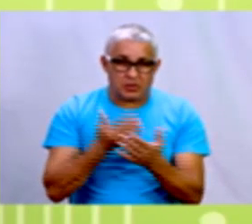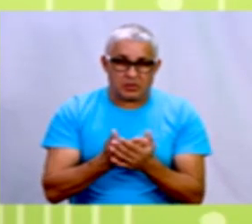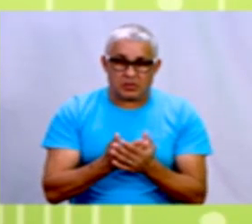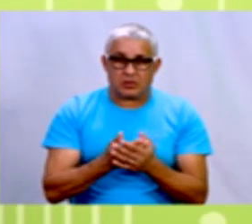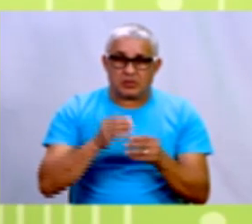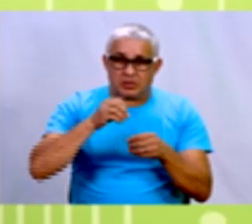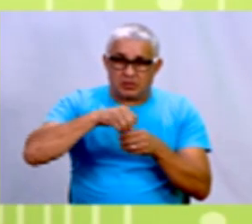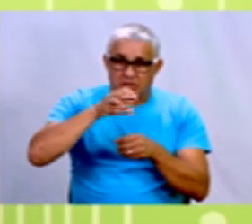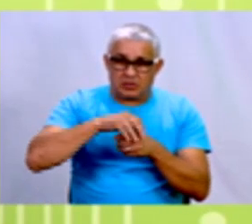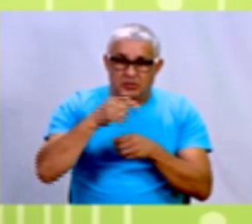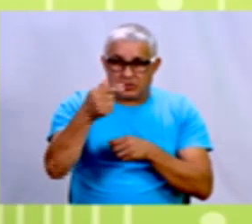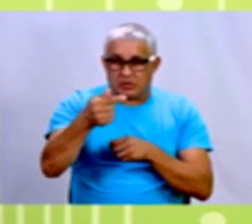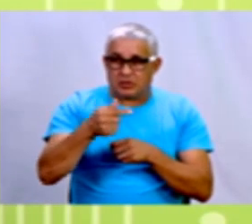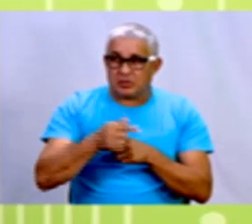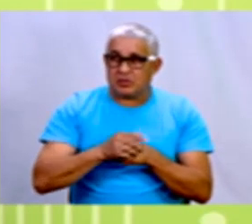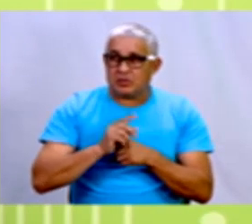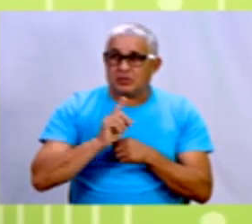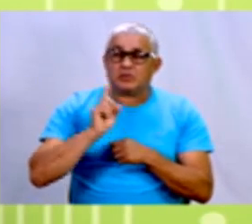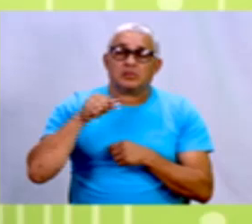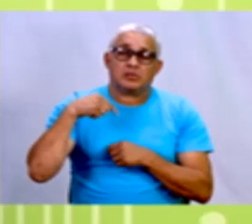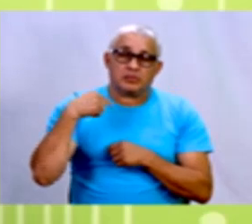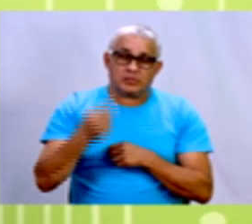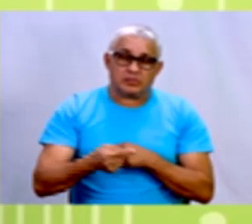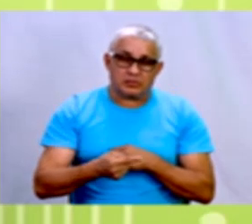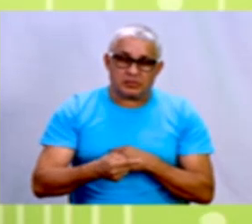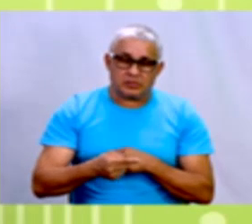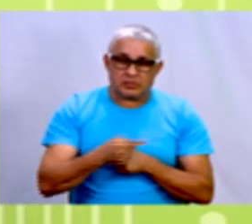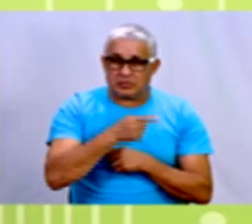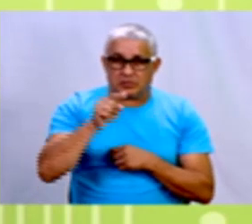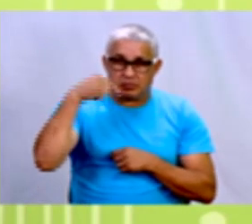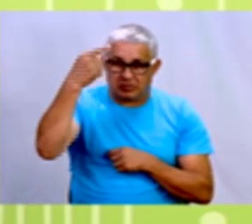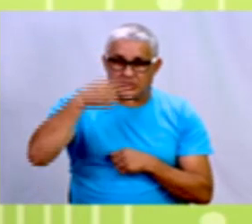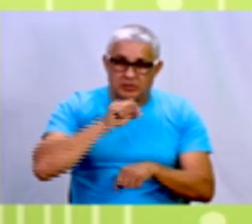que é a nossa aula 7. Então, até semana que